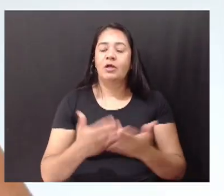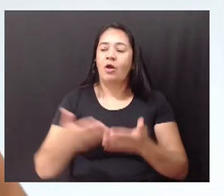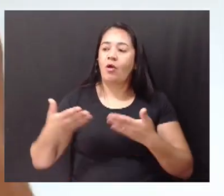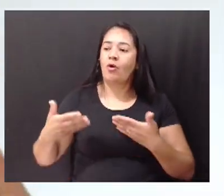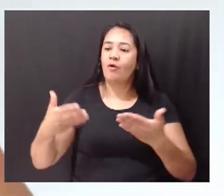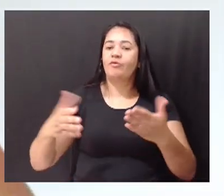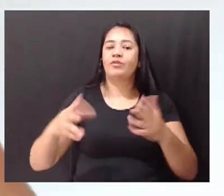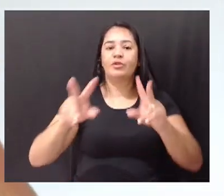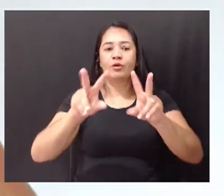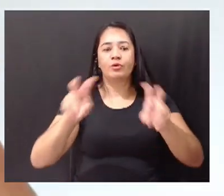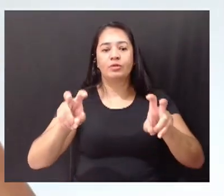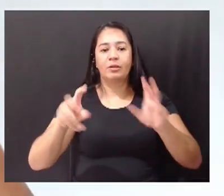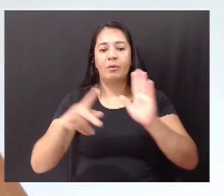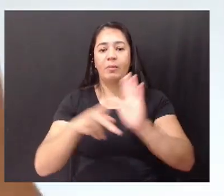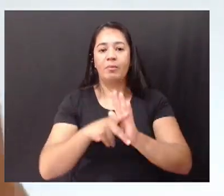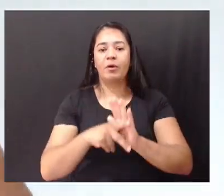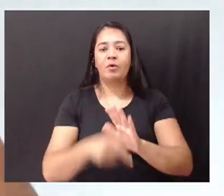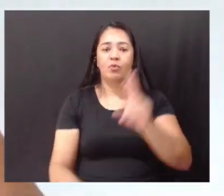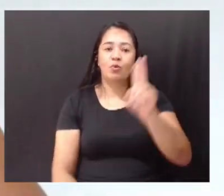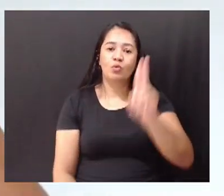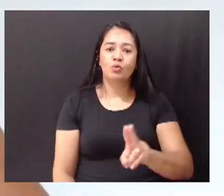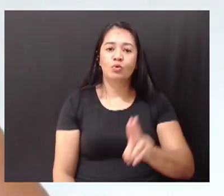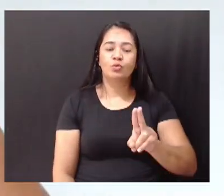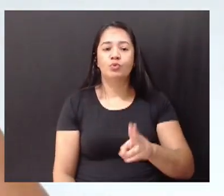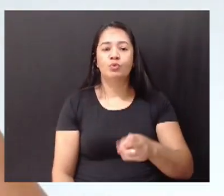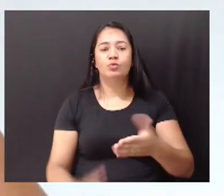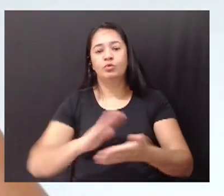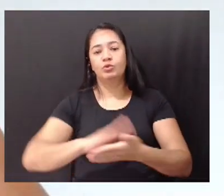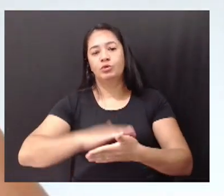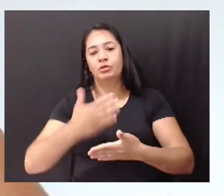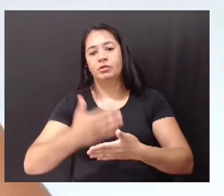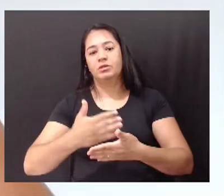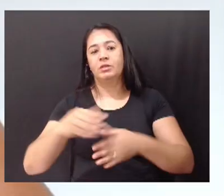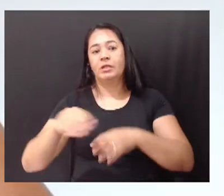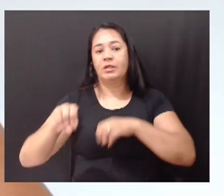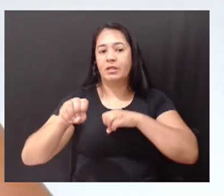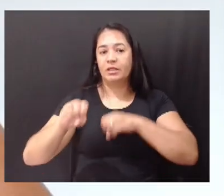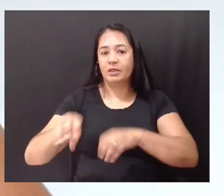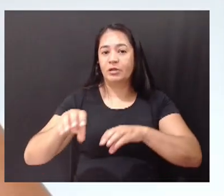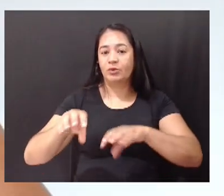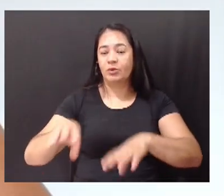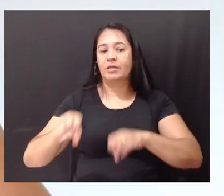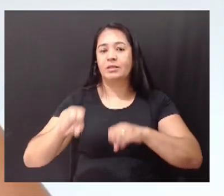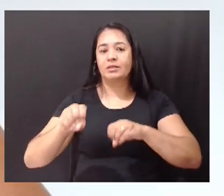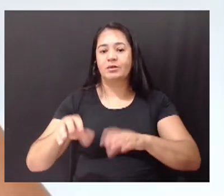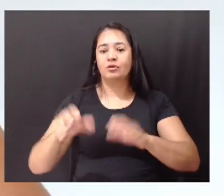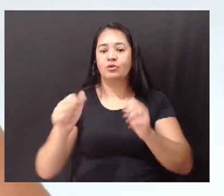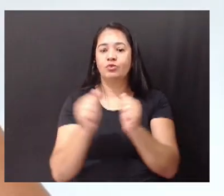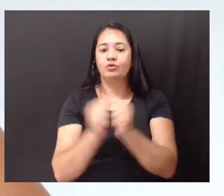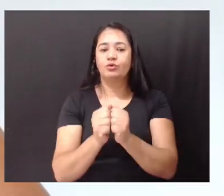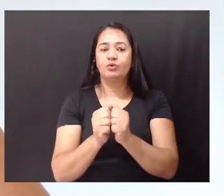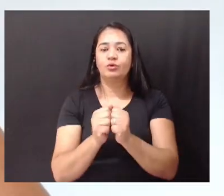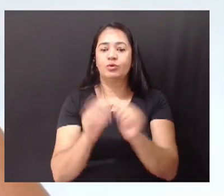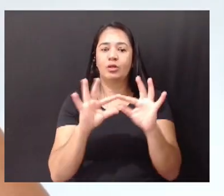específicos sobre o excesso das telas, educação e família. Então, nesse sentido, quando eu vou fazer essa